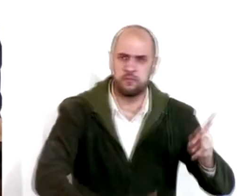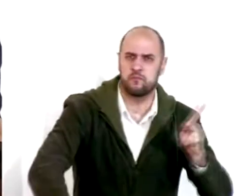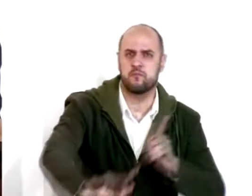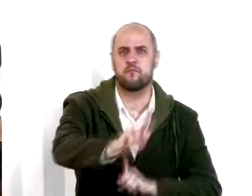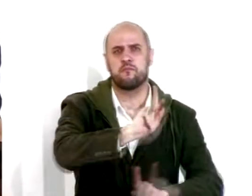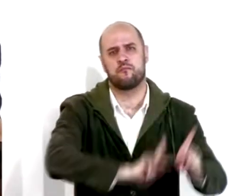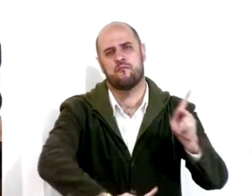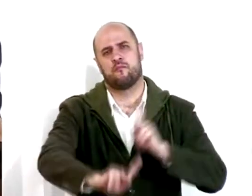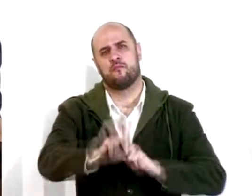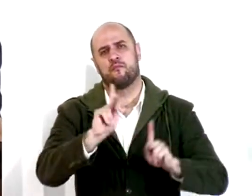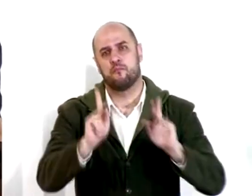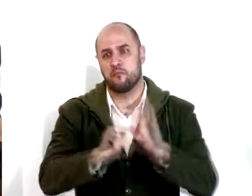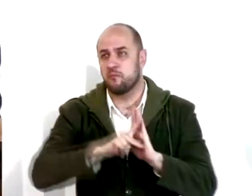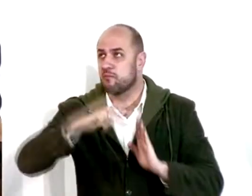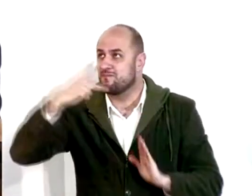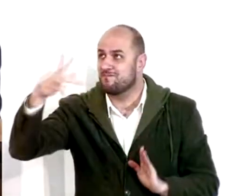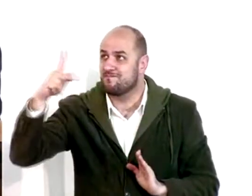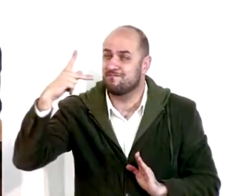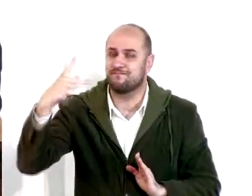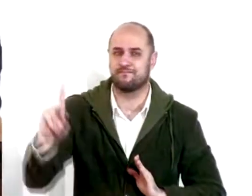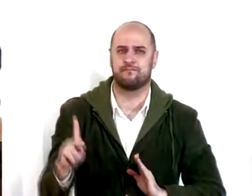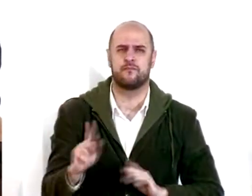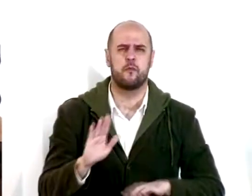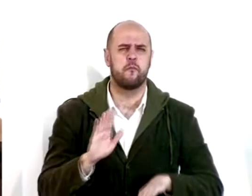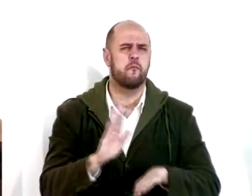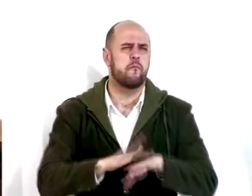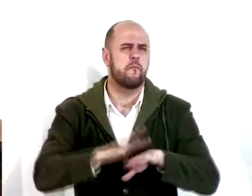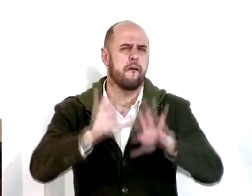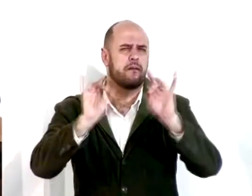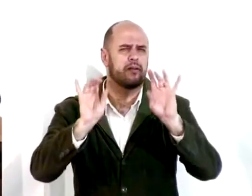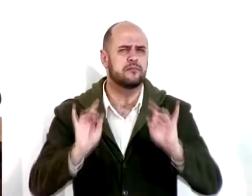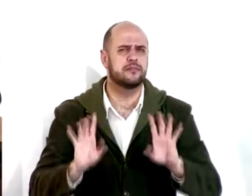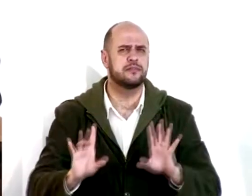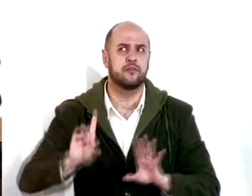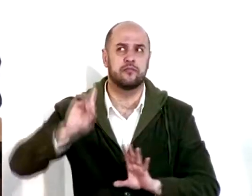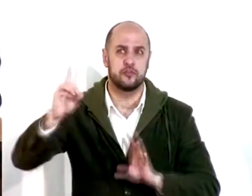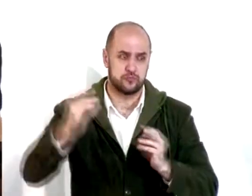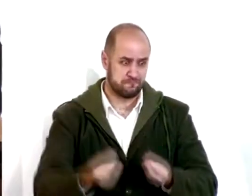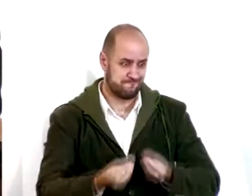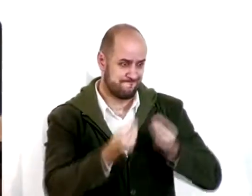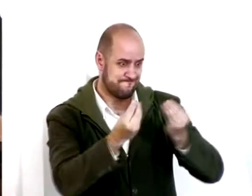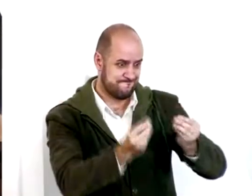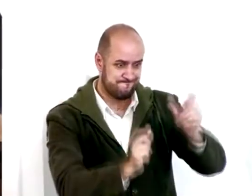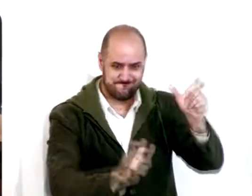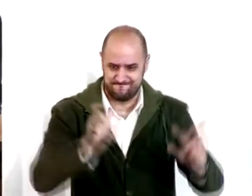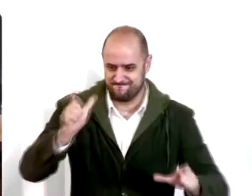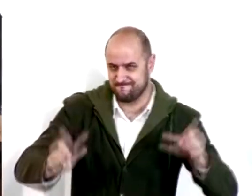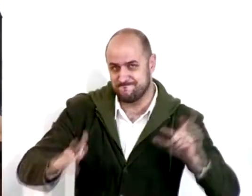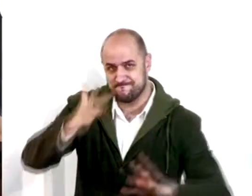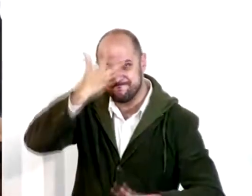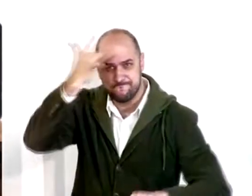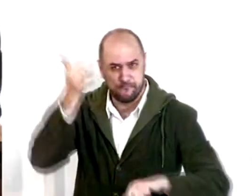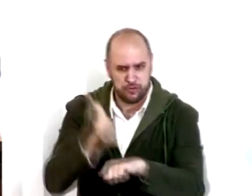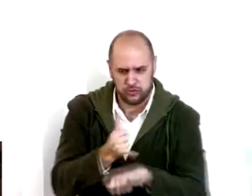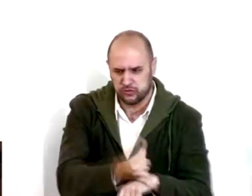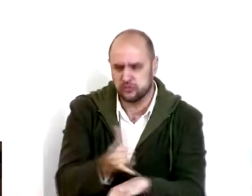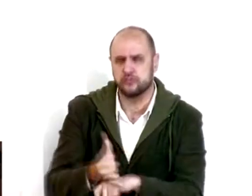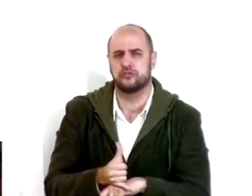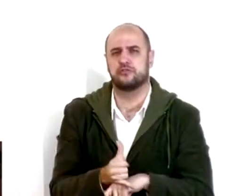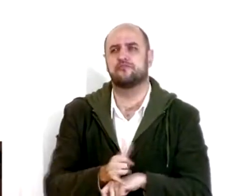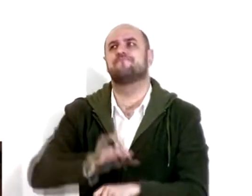povos, e principalmente aqueles que ele deu poder e autoridade sobre a face da